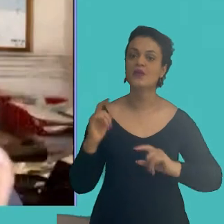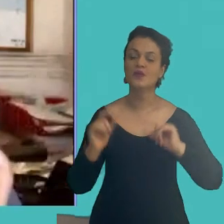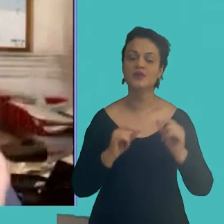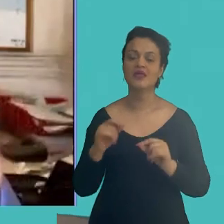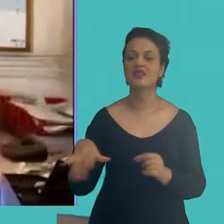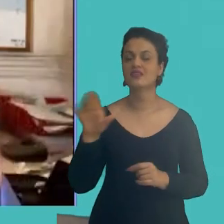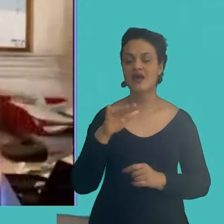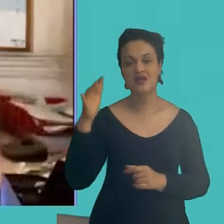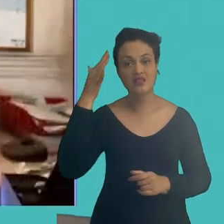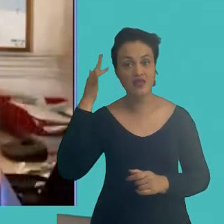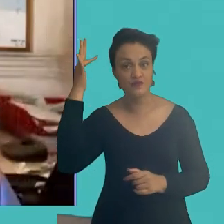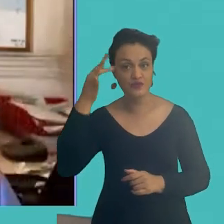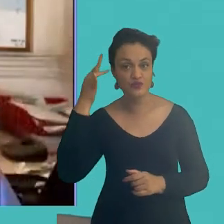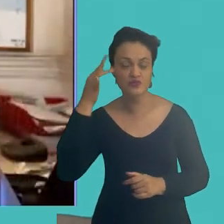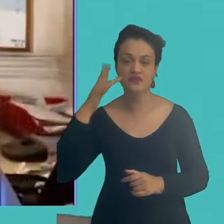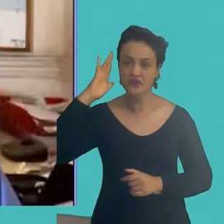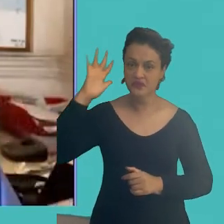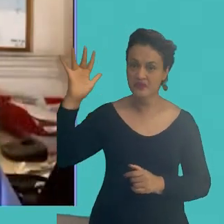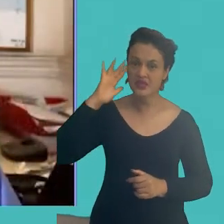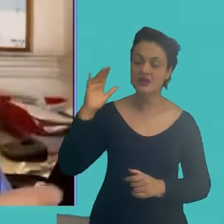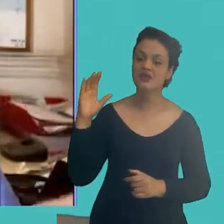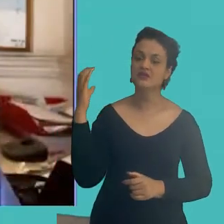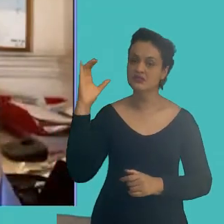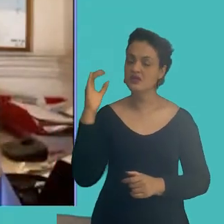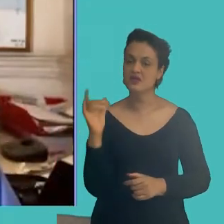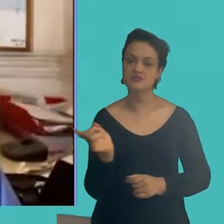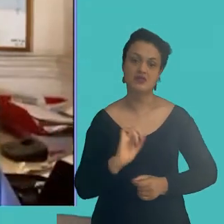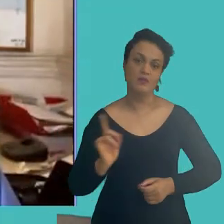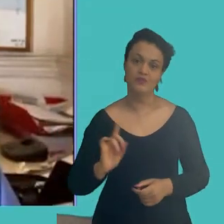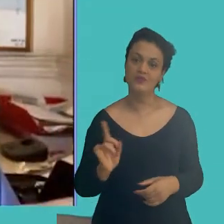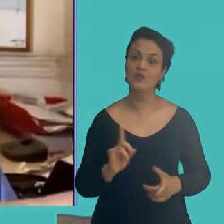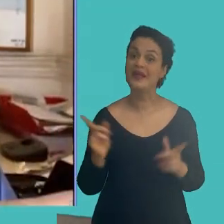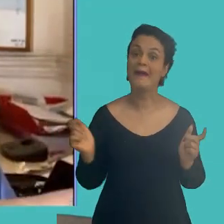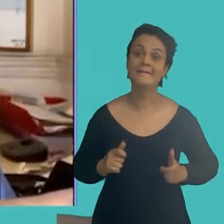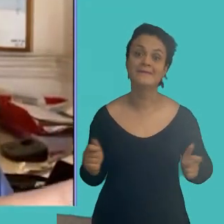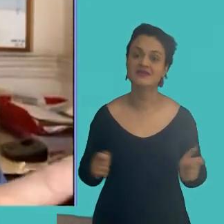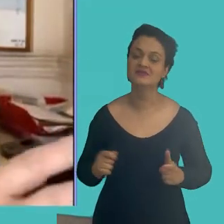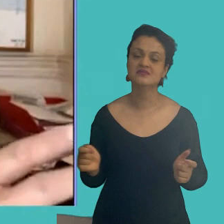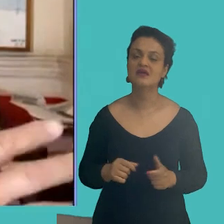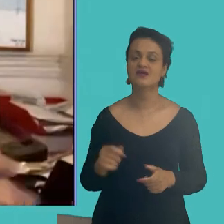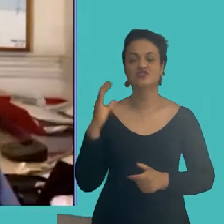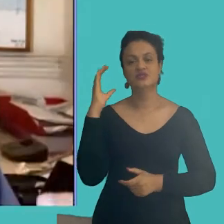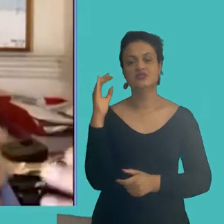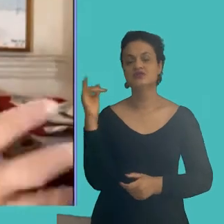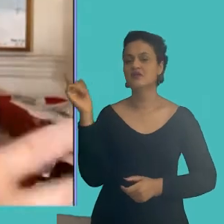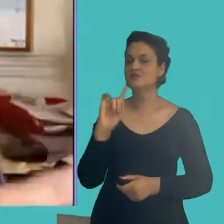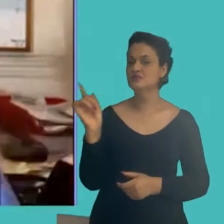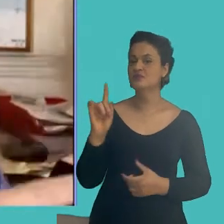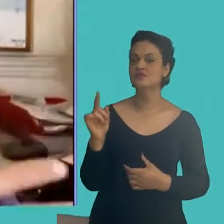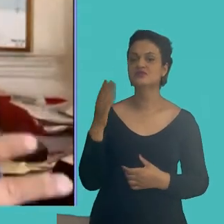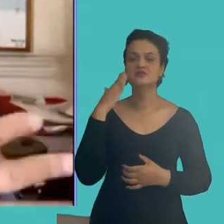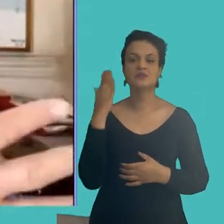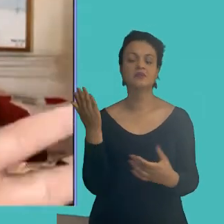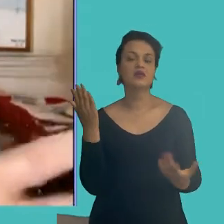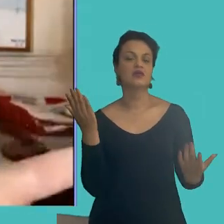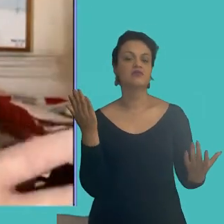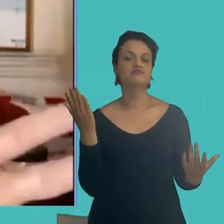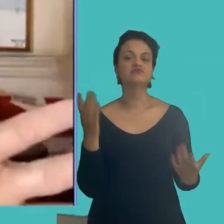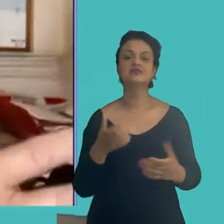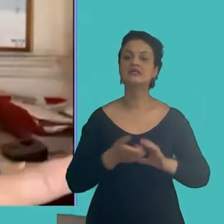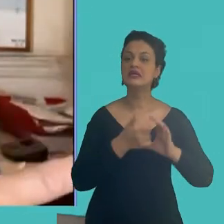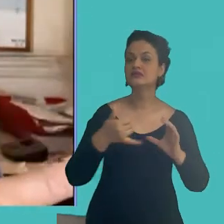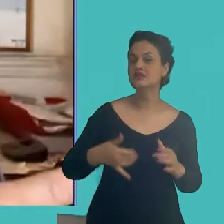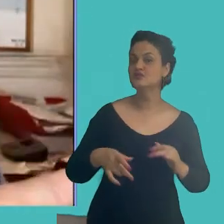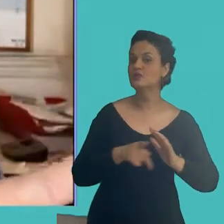filosofia da ciência e das interpretações e da capacidade ou não da ciência de desvincular dos seus, digamos, aspectos históricos ou